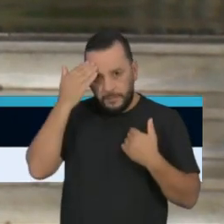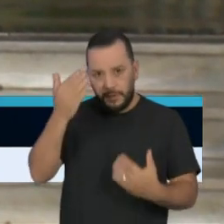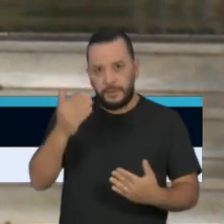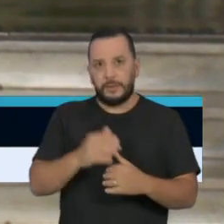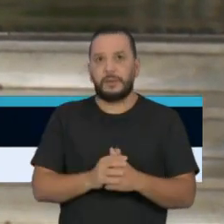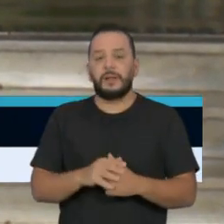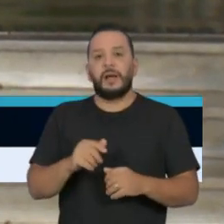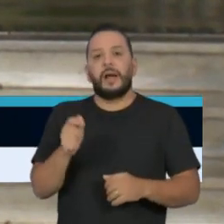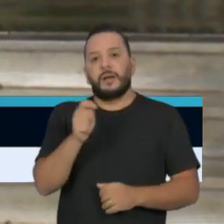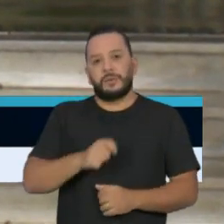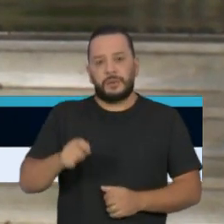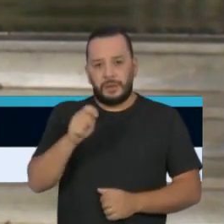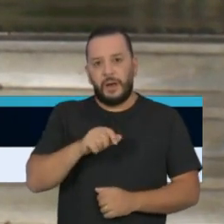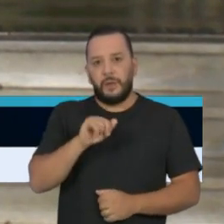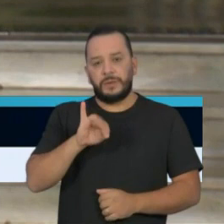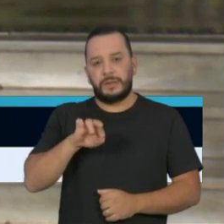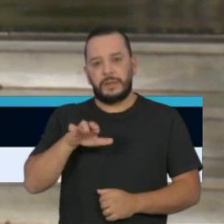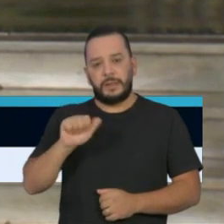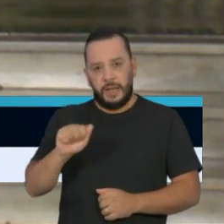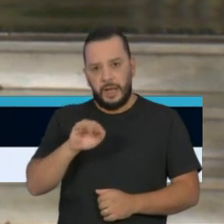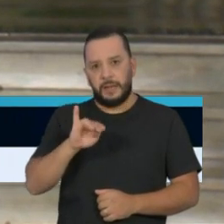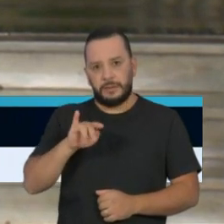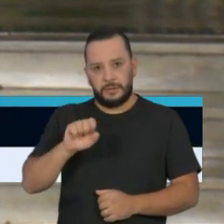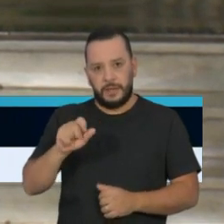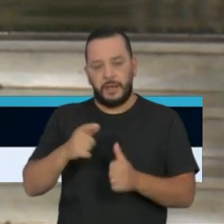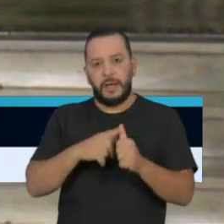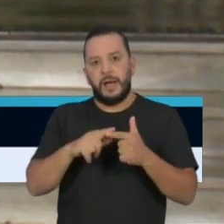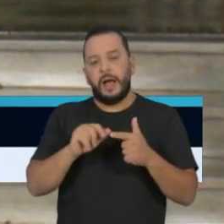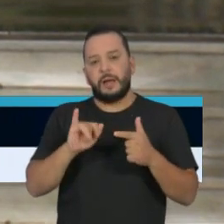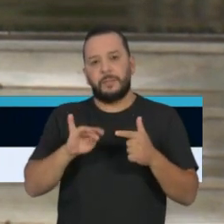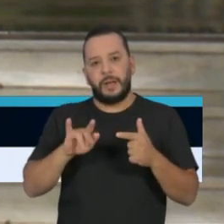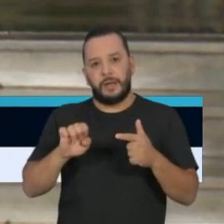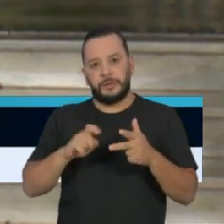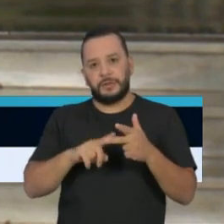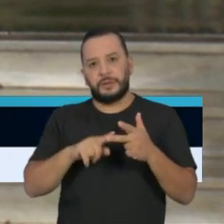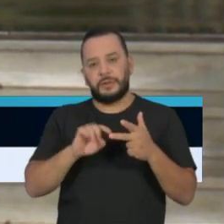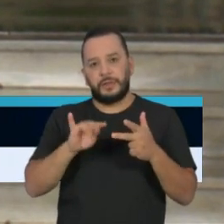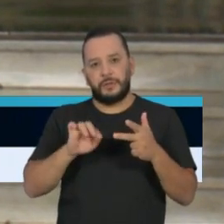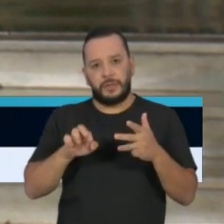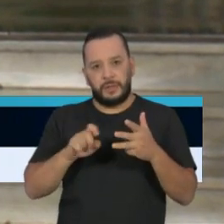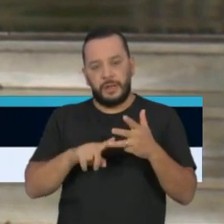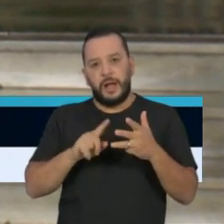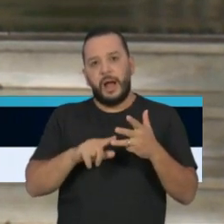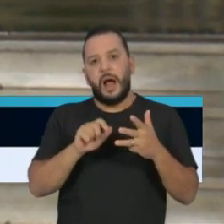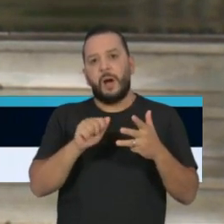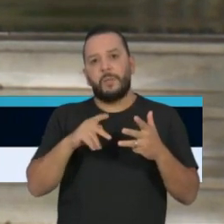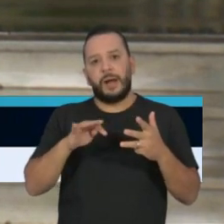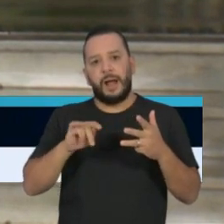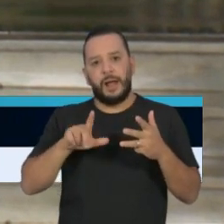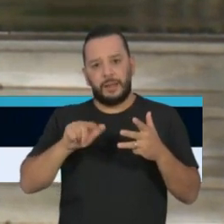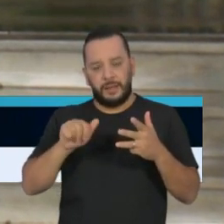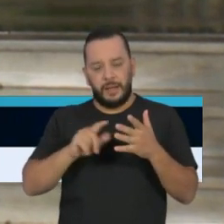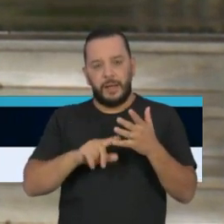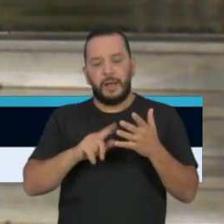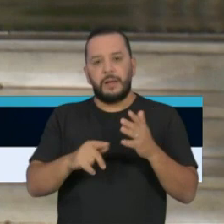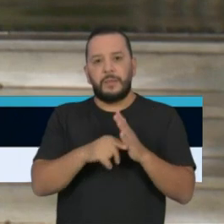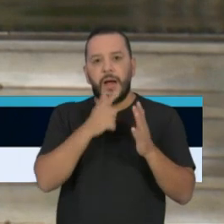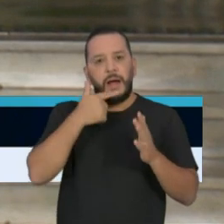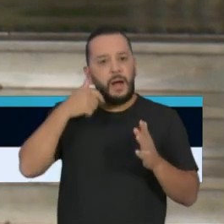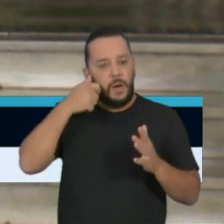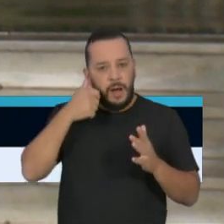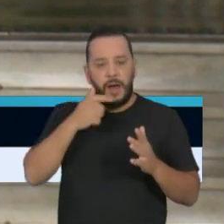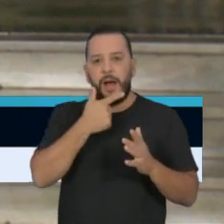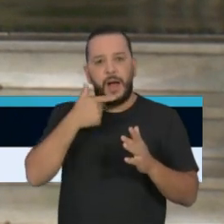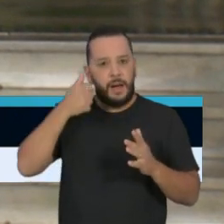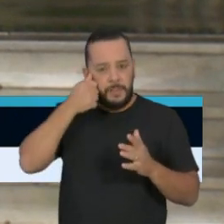a Associação Alzira Herzog, a Abiplast, a Accenture, a Alpargatas, a Amazon, a Ambev,